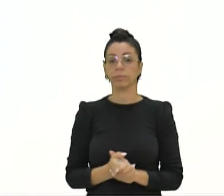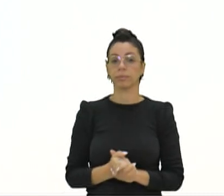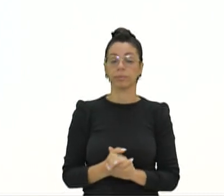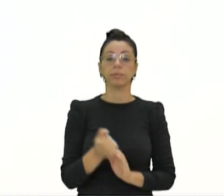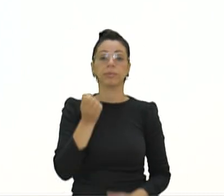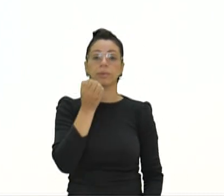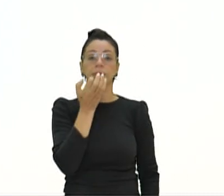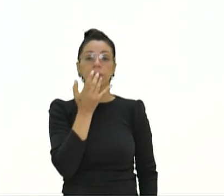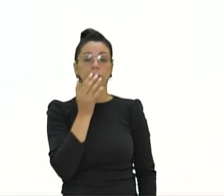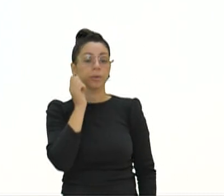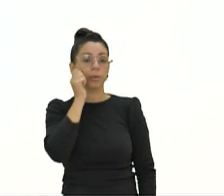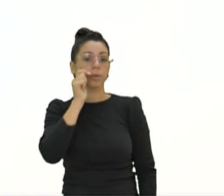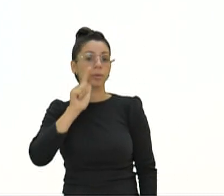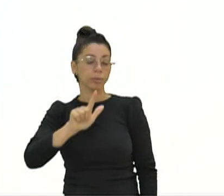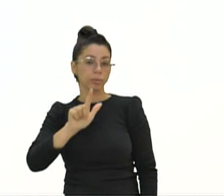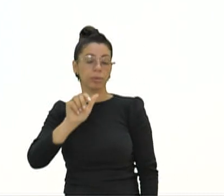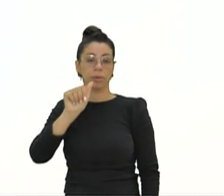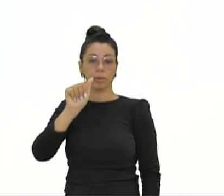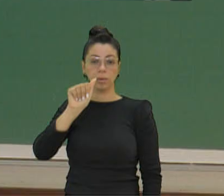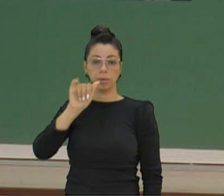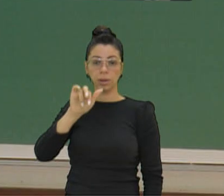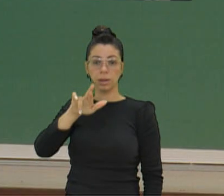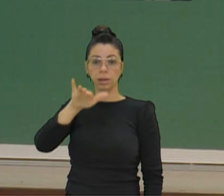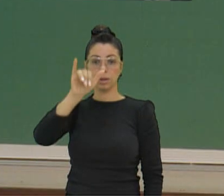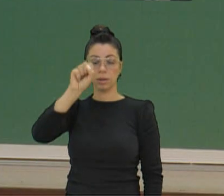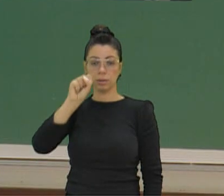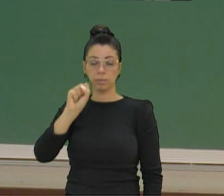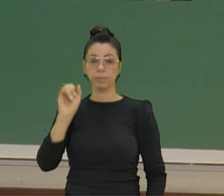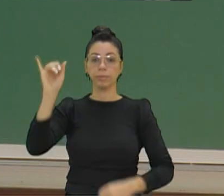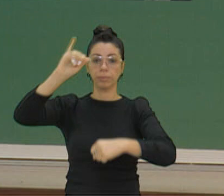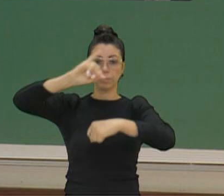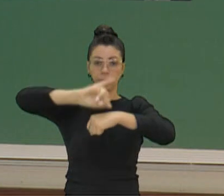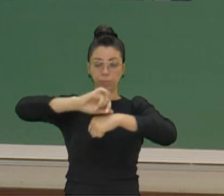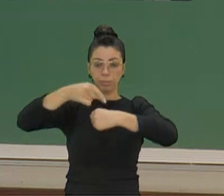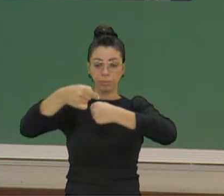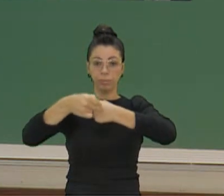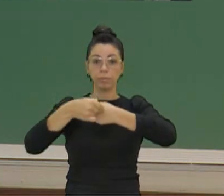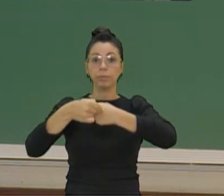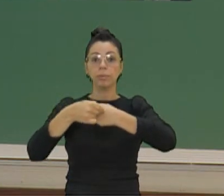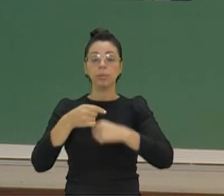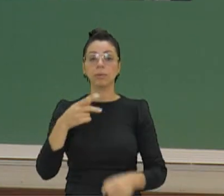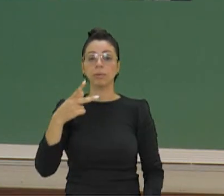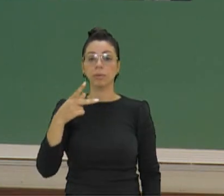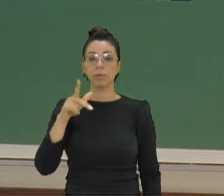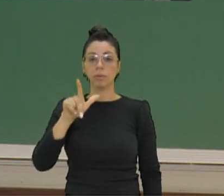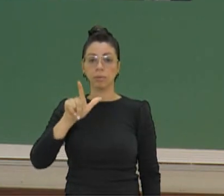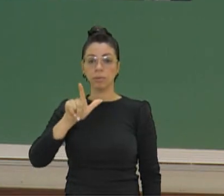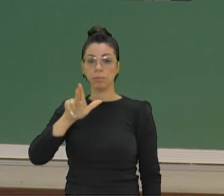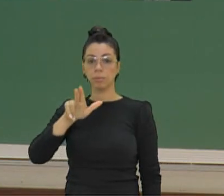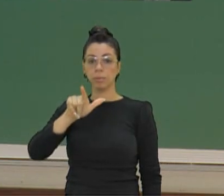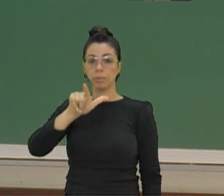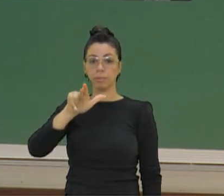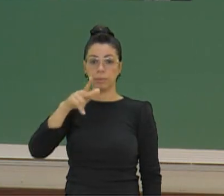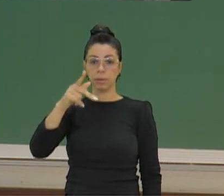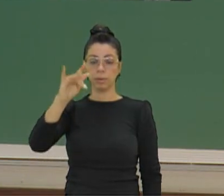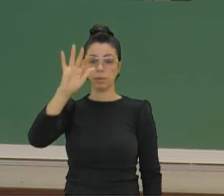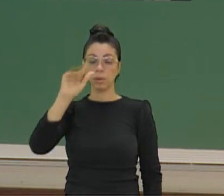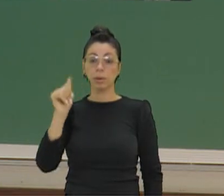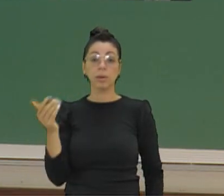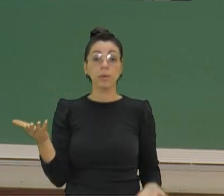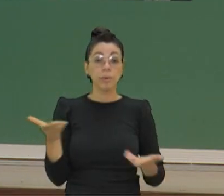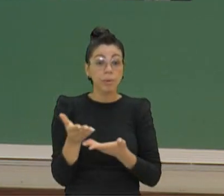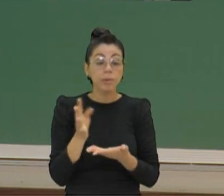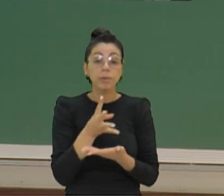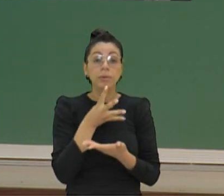azul, íris. A região central, pupila. Hoje conhecemos a esclera, que é a